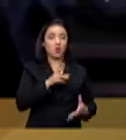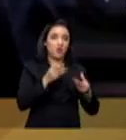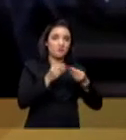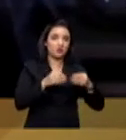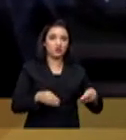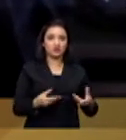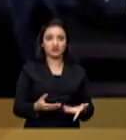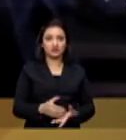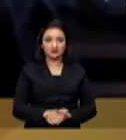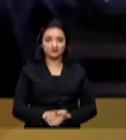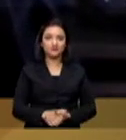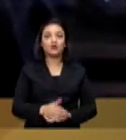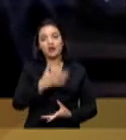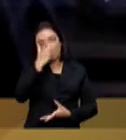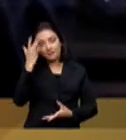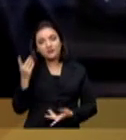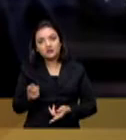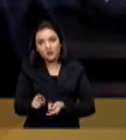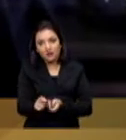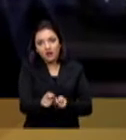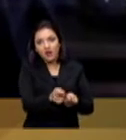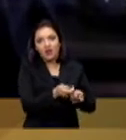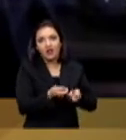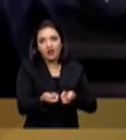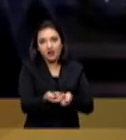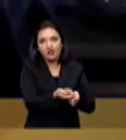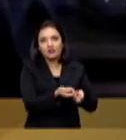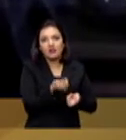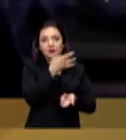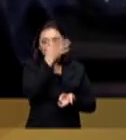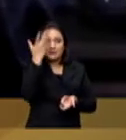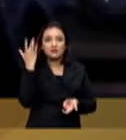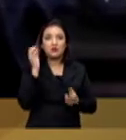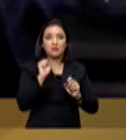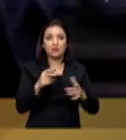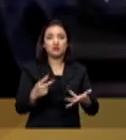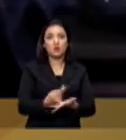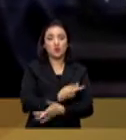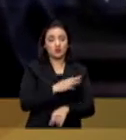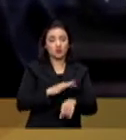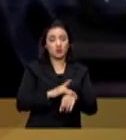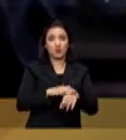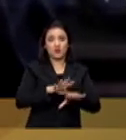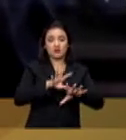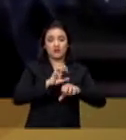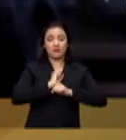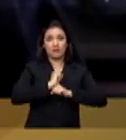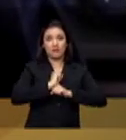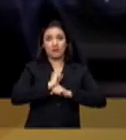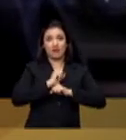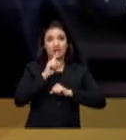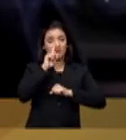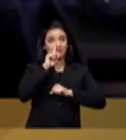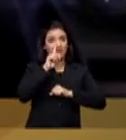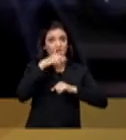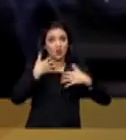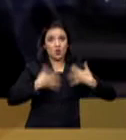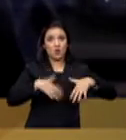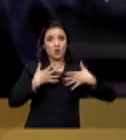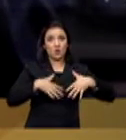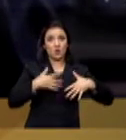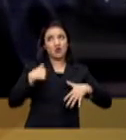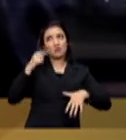enganando o consumidor, que pode contrair doenças graves e pode até morrer quando pensava estar